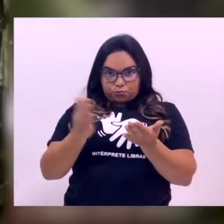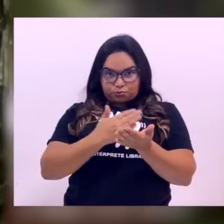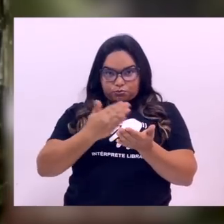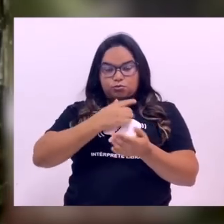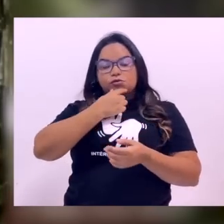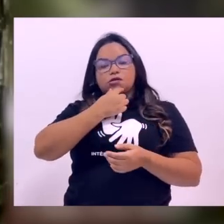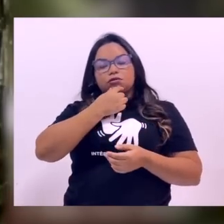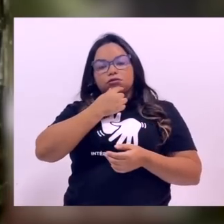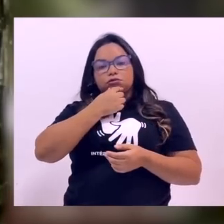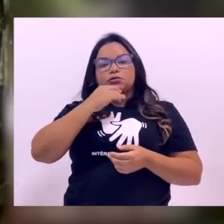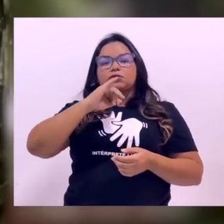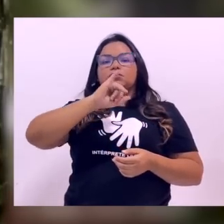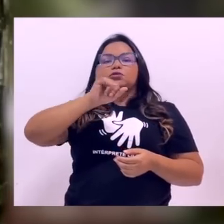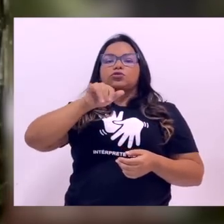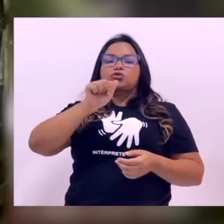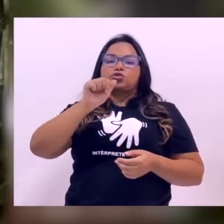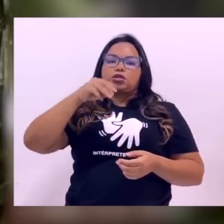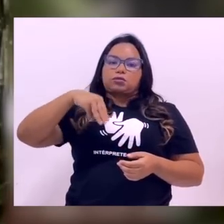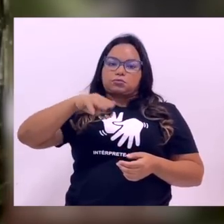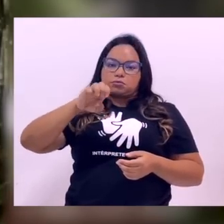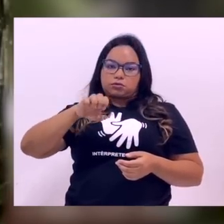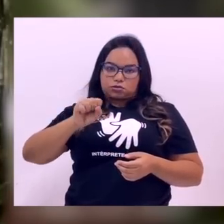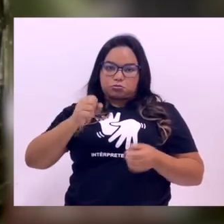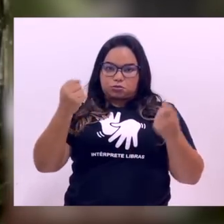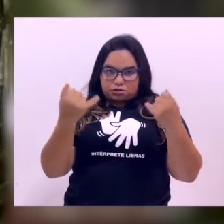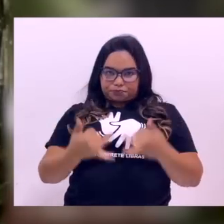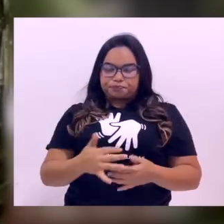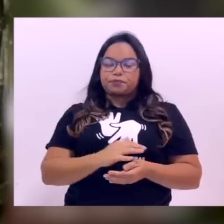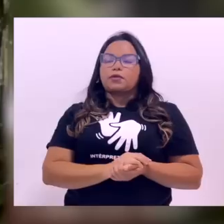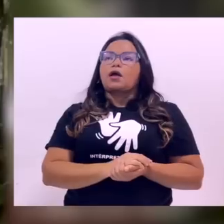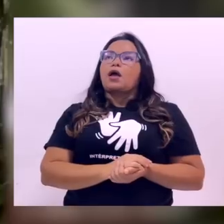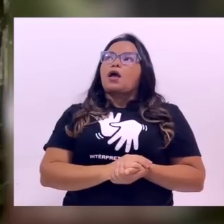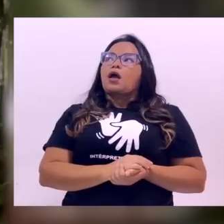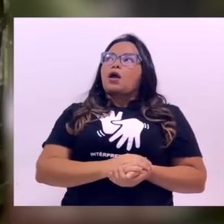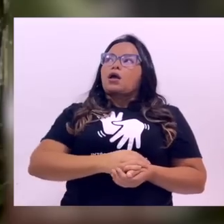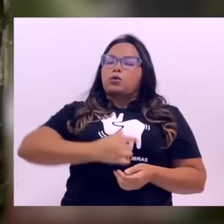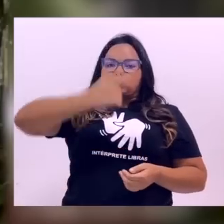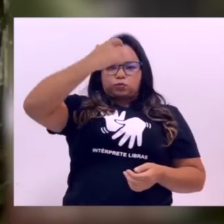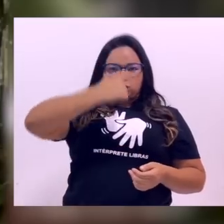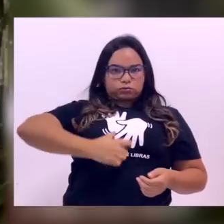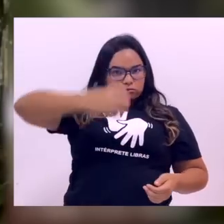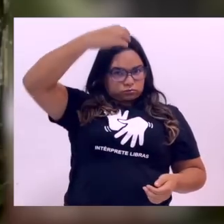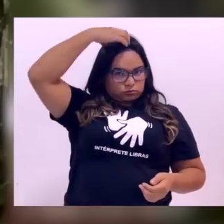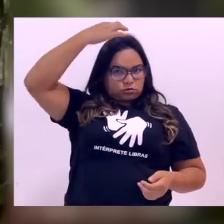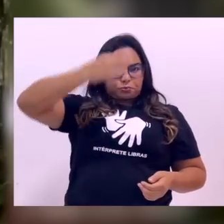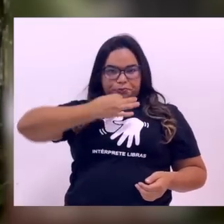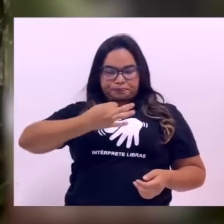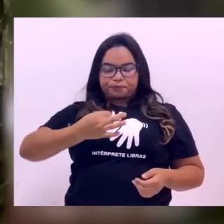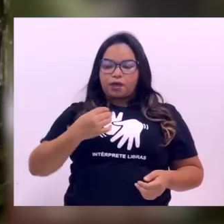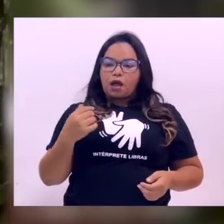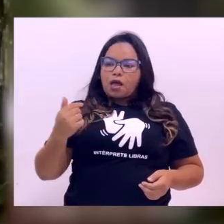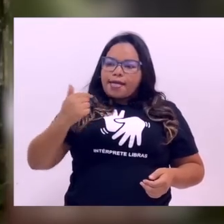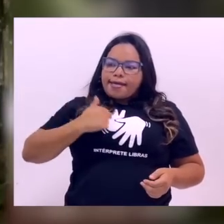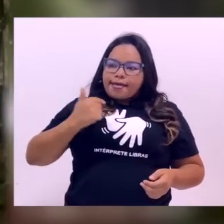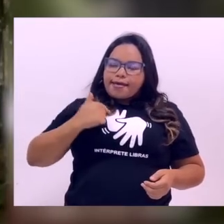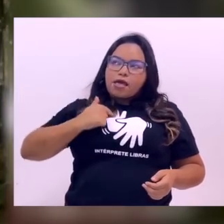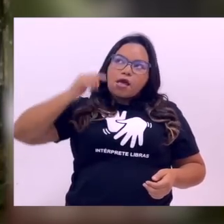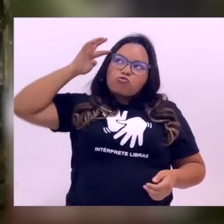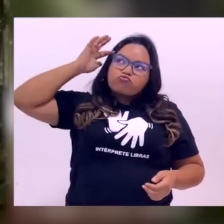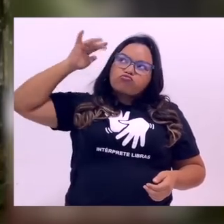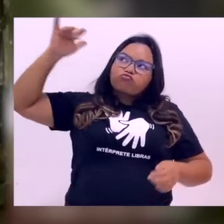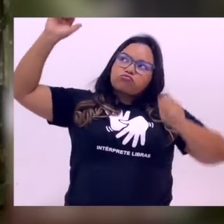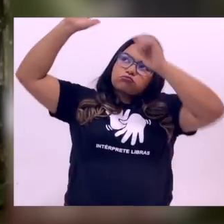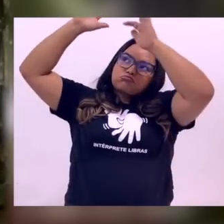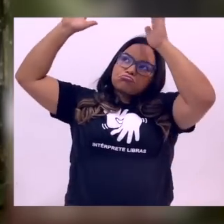antiga, diz: estas coisas se passaram diante de mim, não consigo me lembrar, não me lembro. Mas eu sei que era